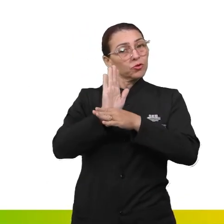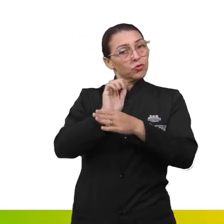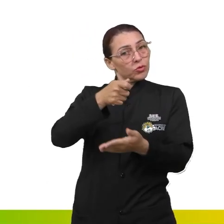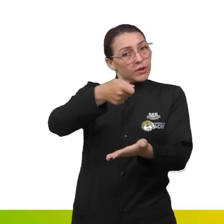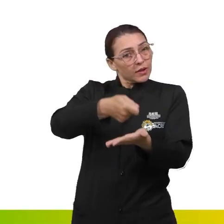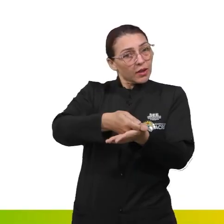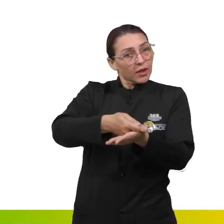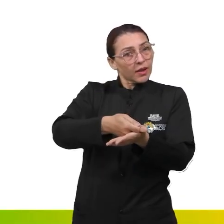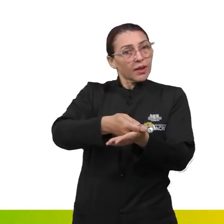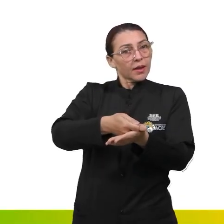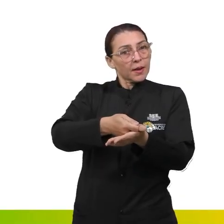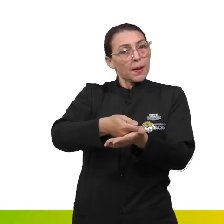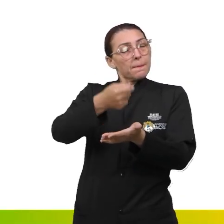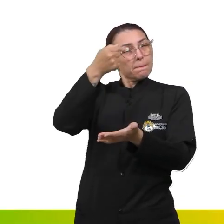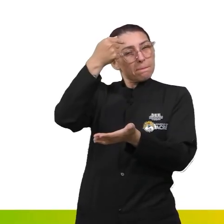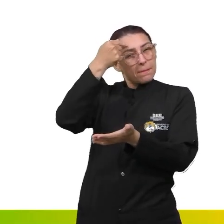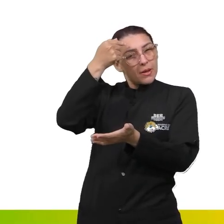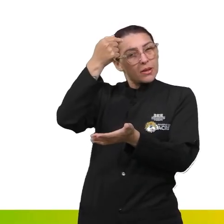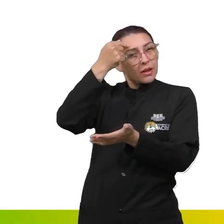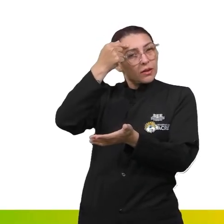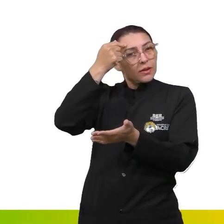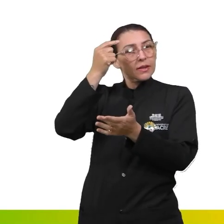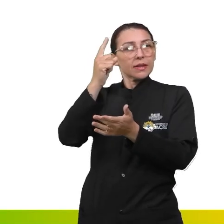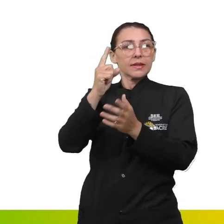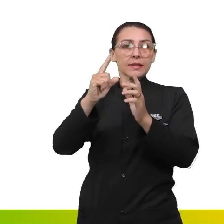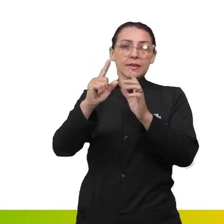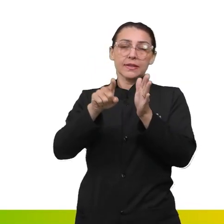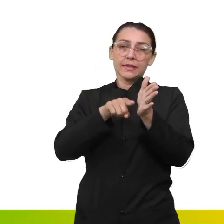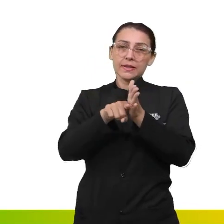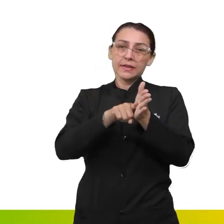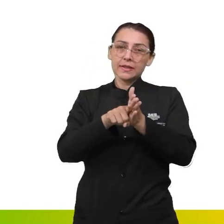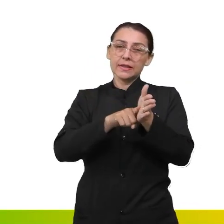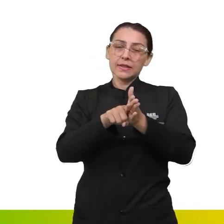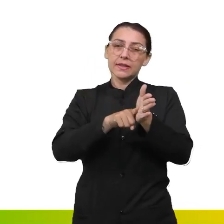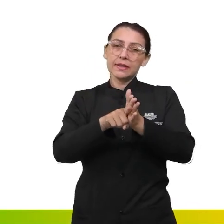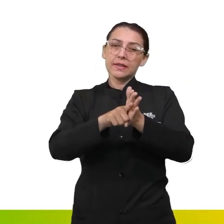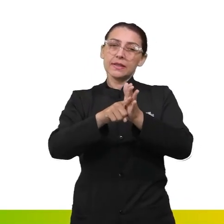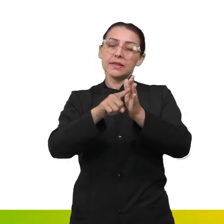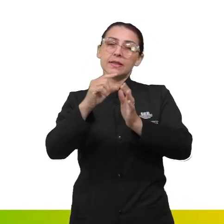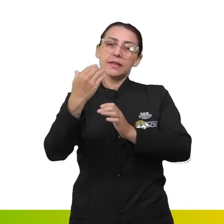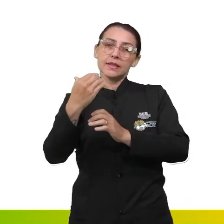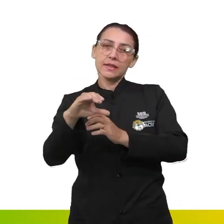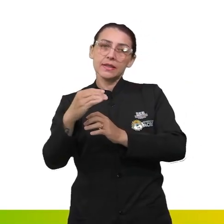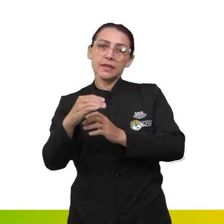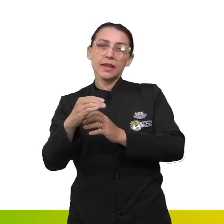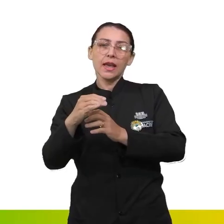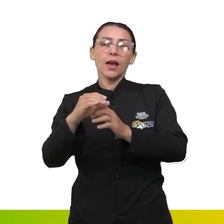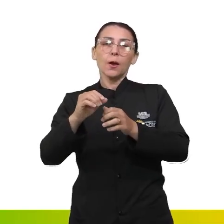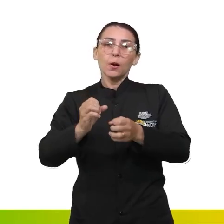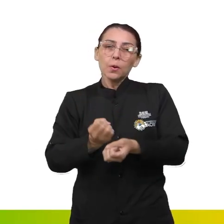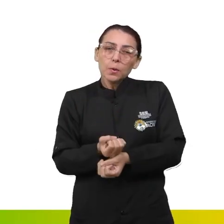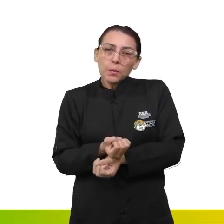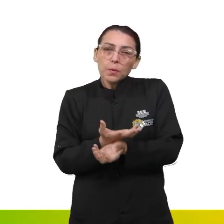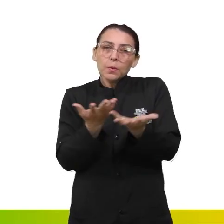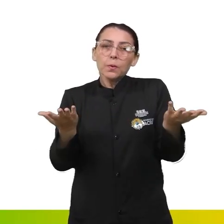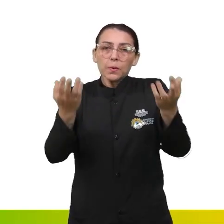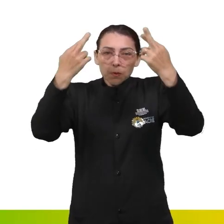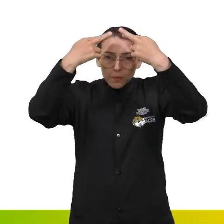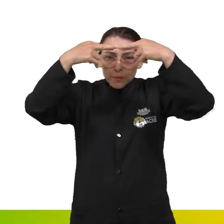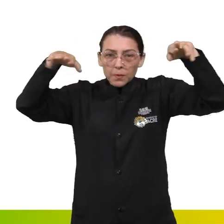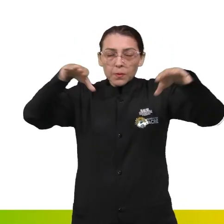os artistas, pensadores e cientistas, promovendo o florescimento da cultura